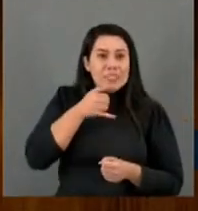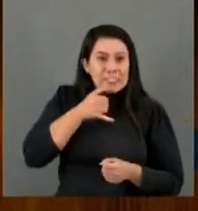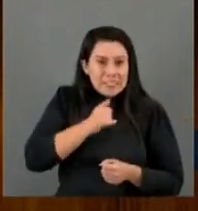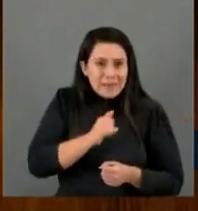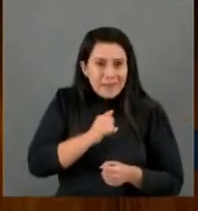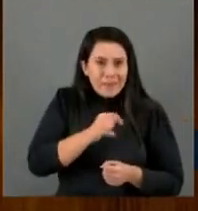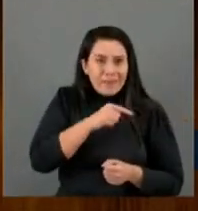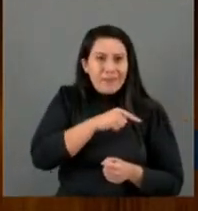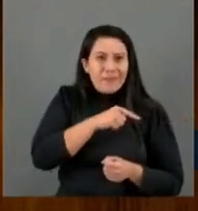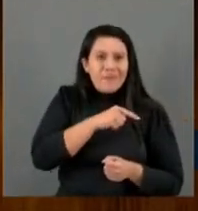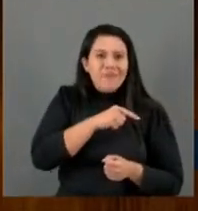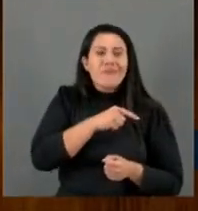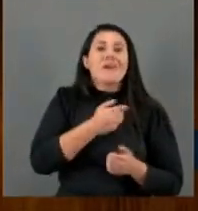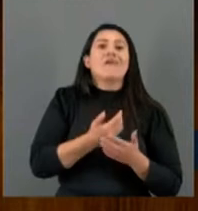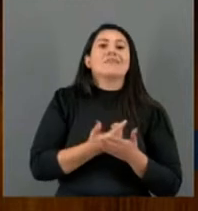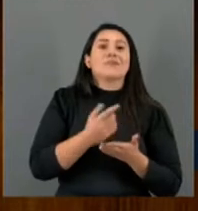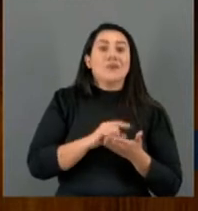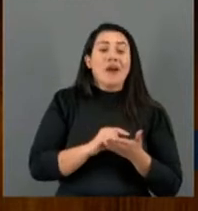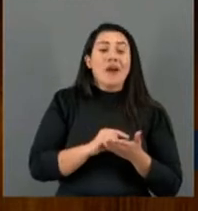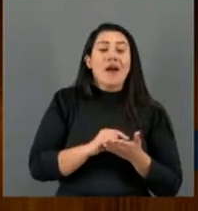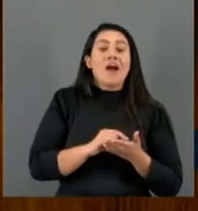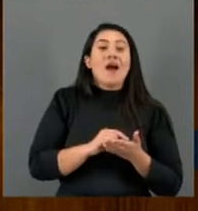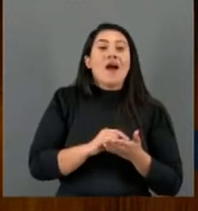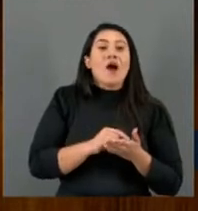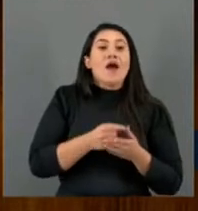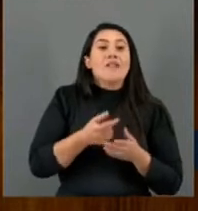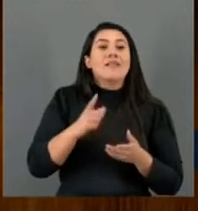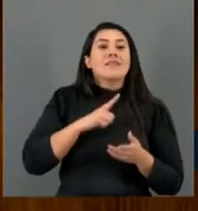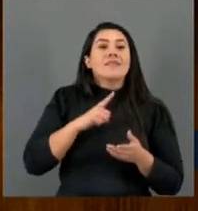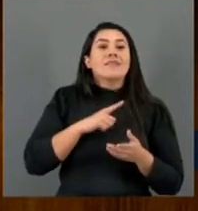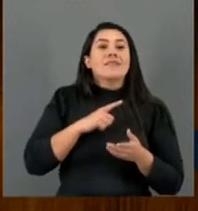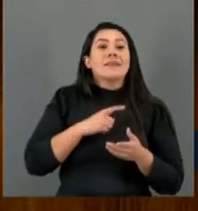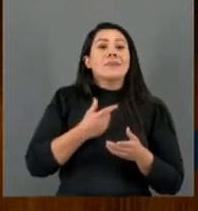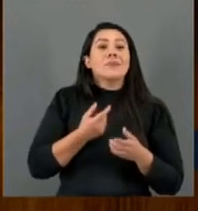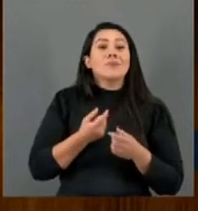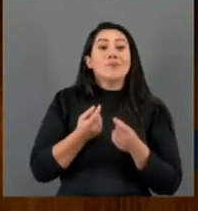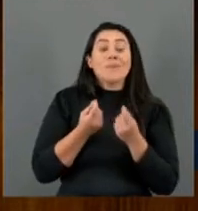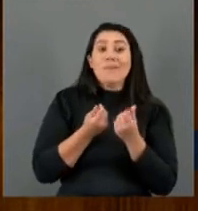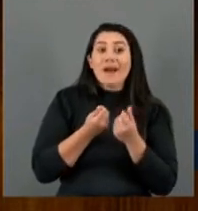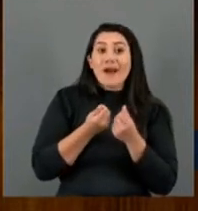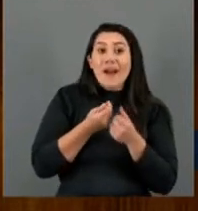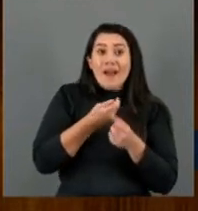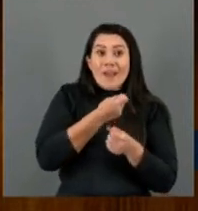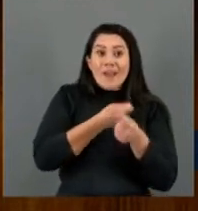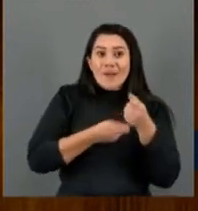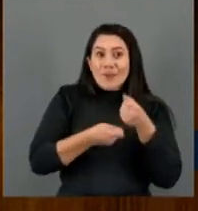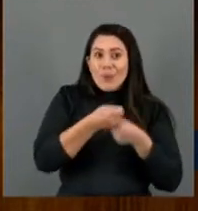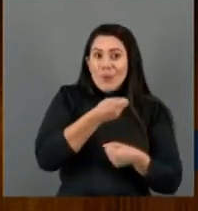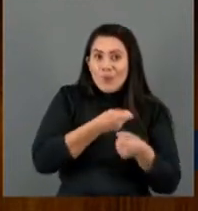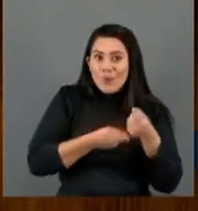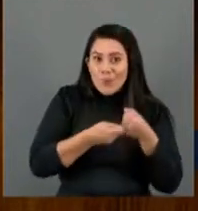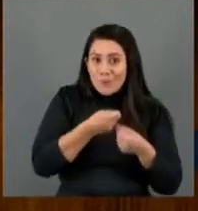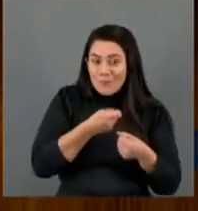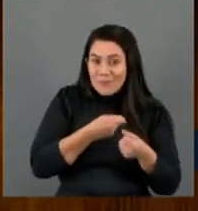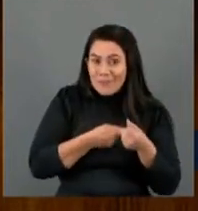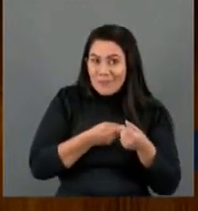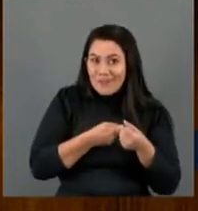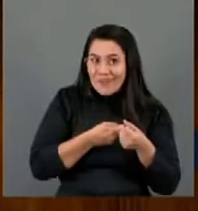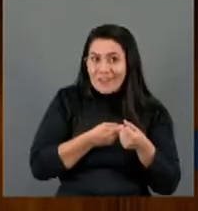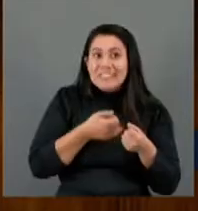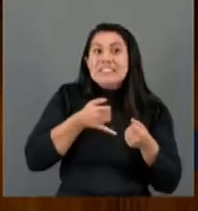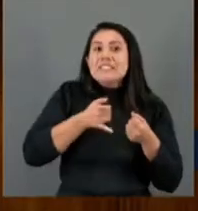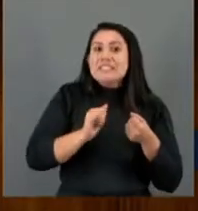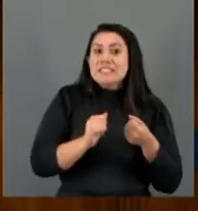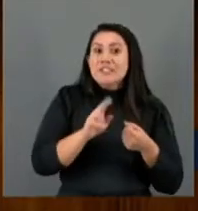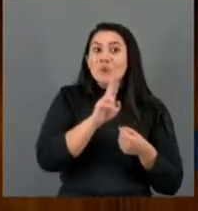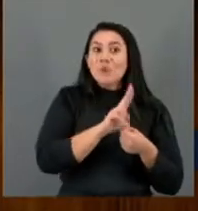Brasil que despendeu 802 bilhões na dívida em 2022, se usasse a